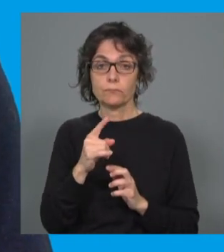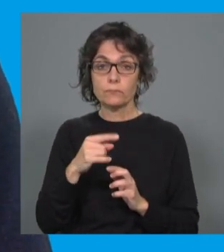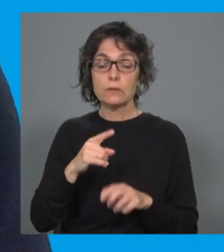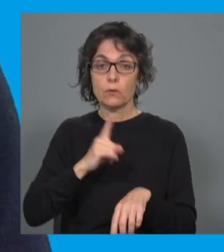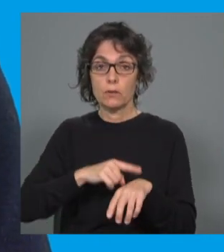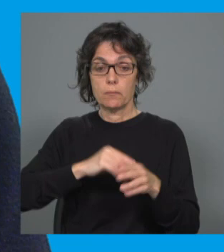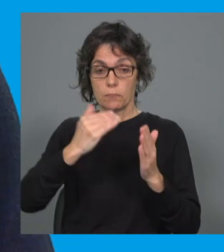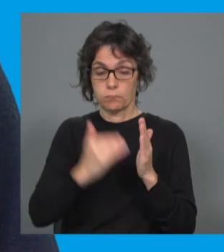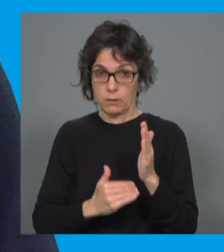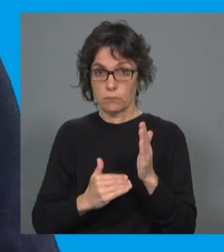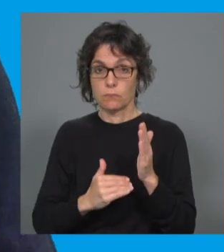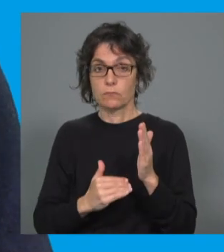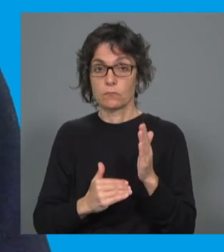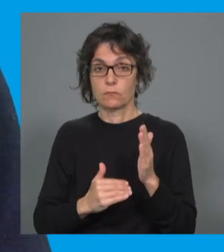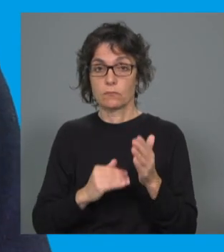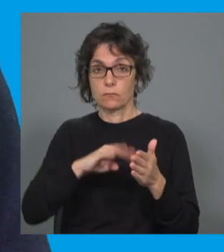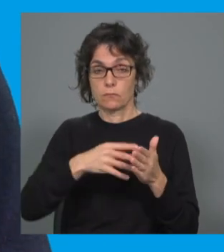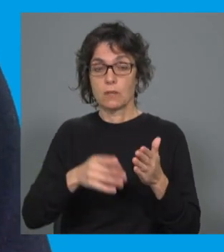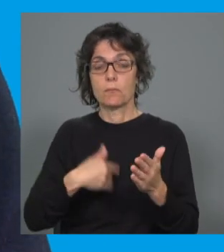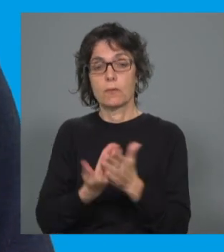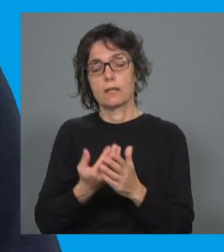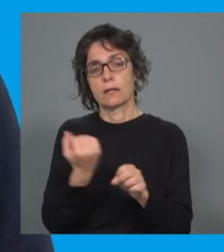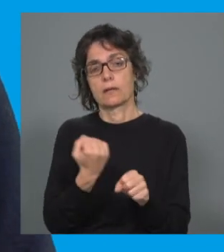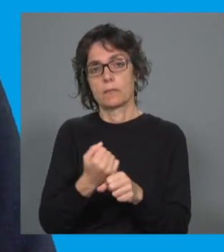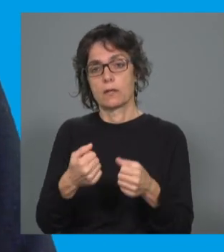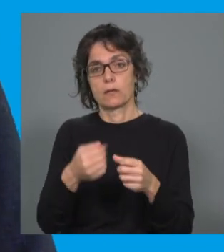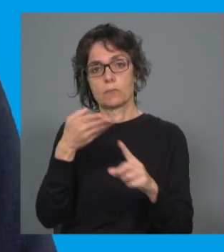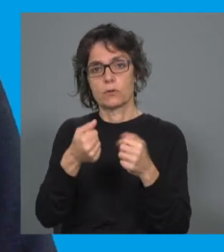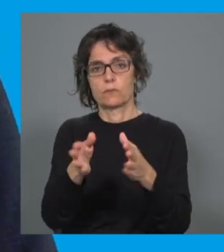tempo para que haja trabalho para todos, não é?